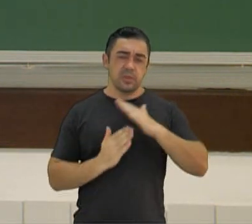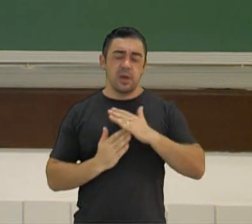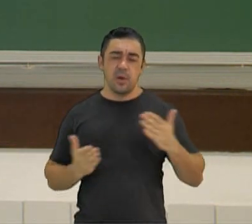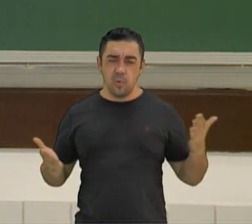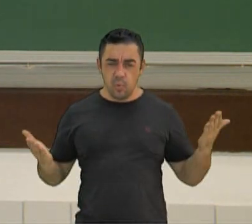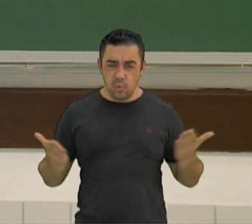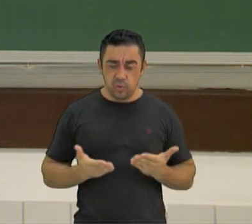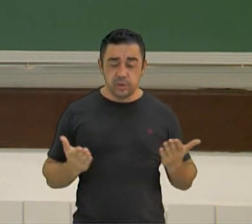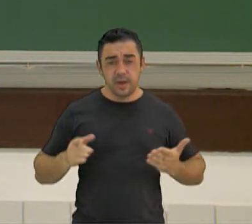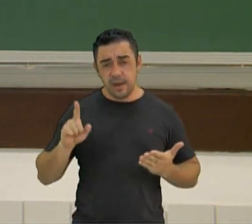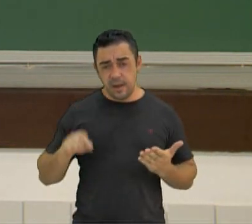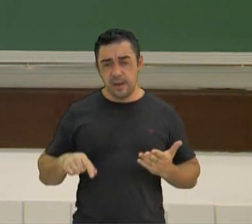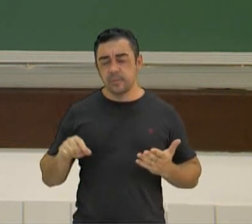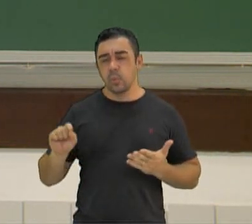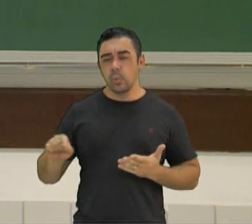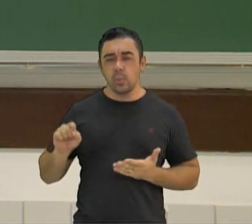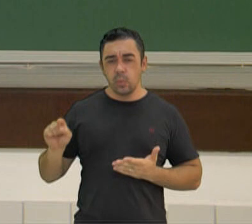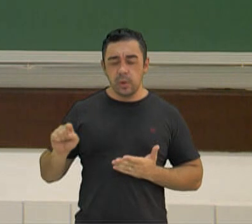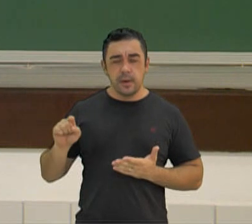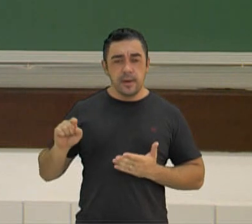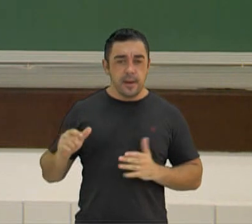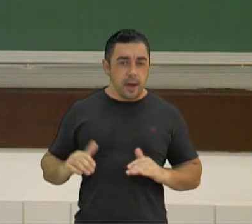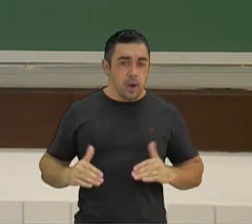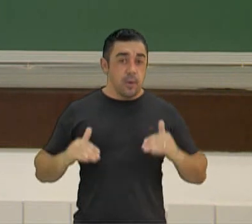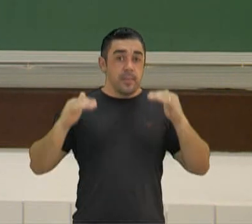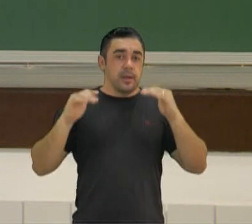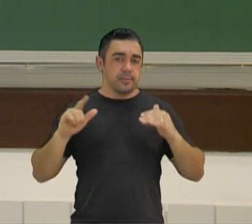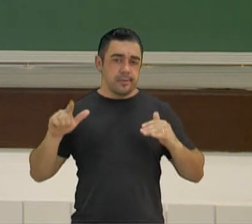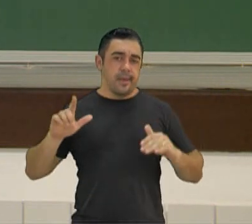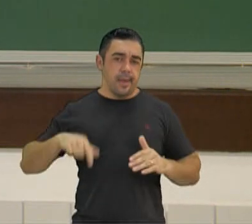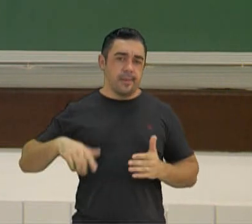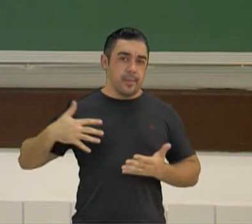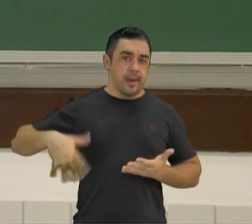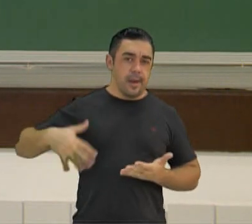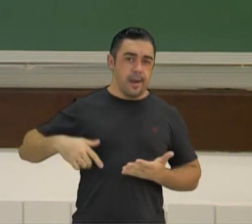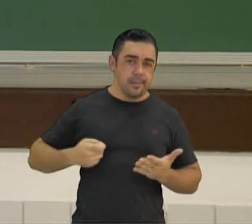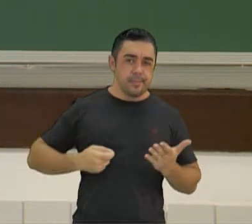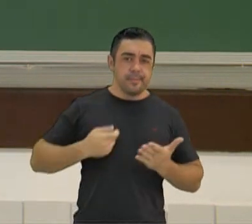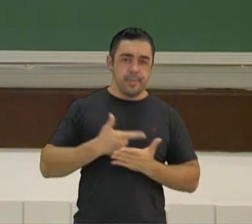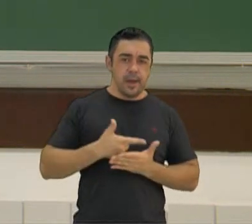é responsável pelo aumento da tarifa quando